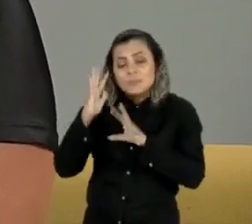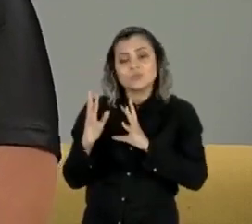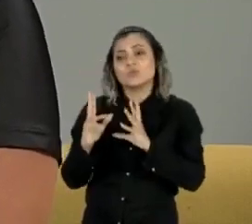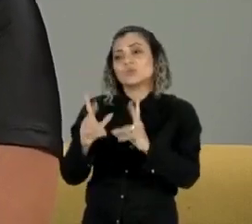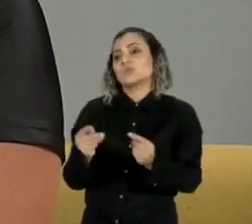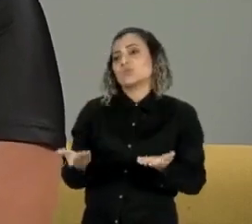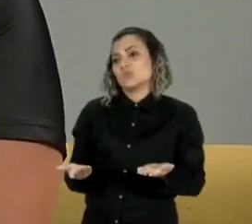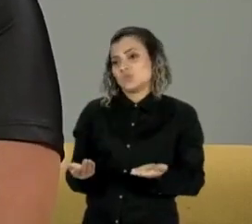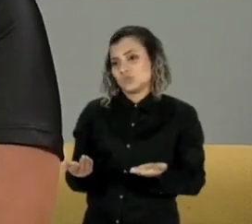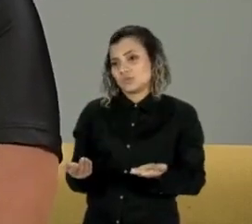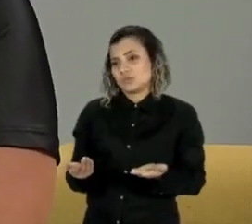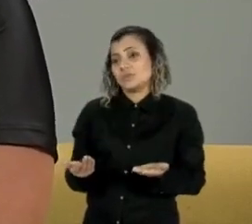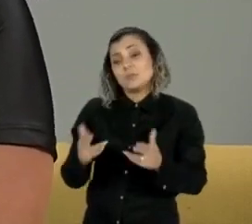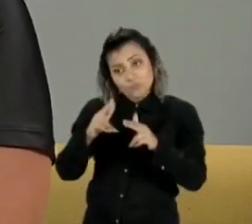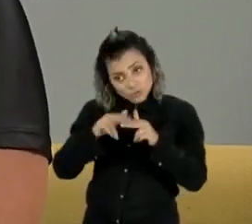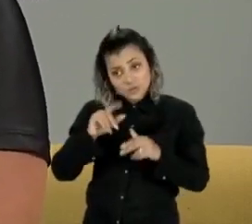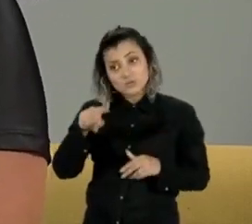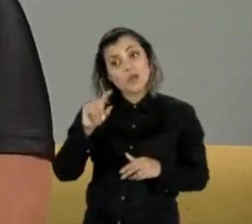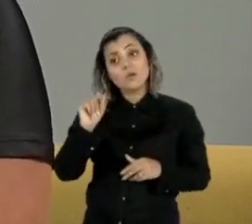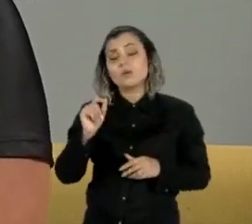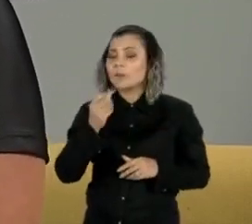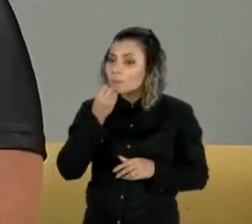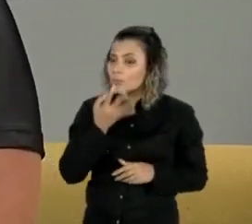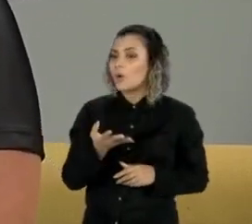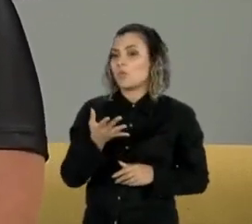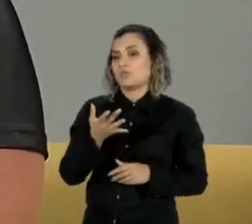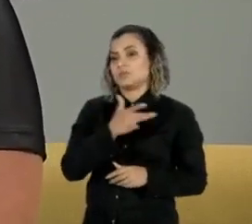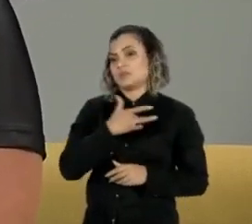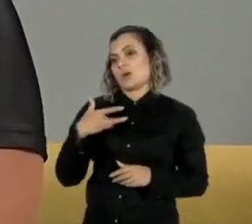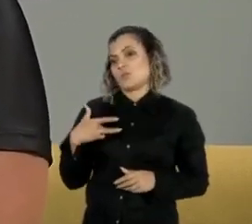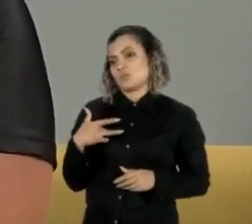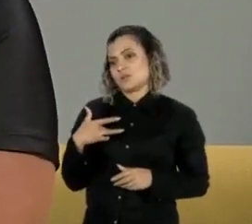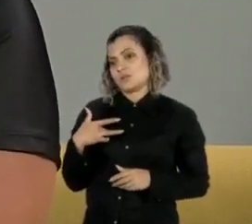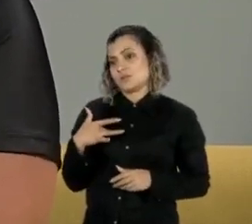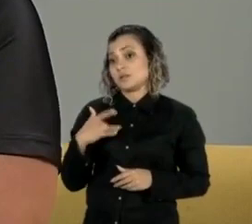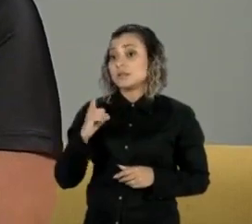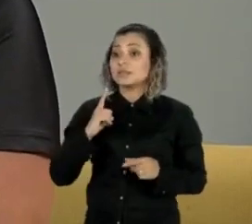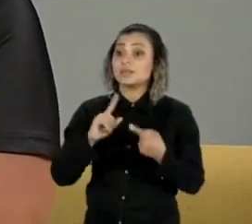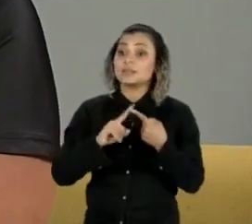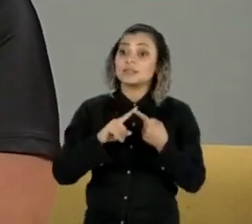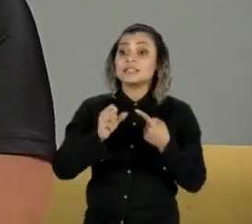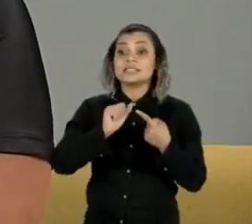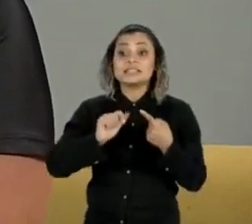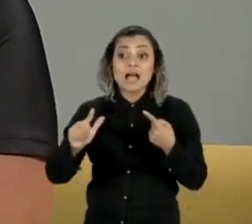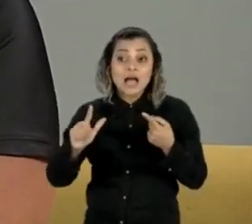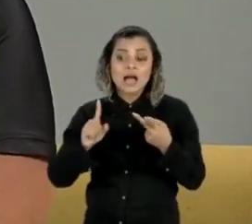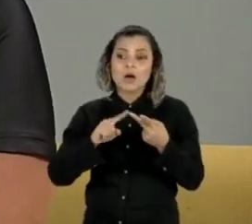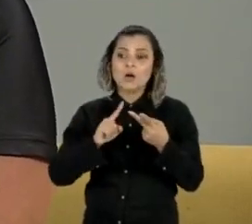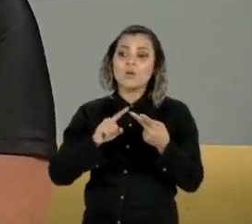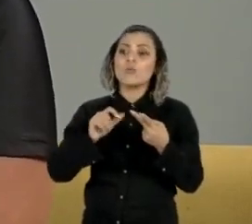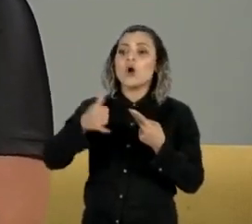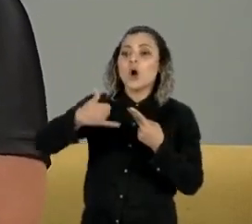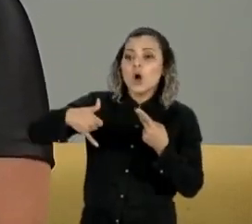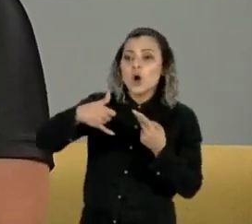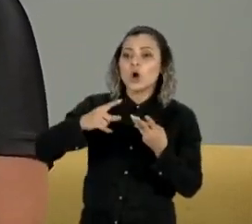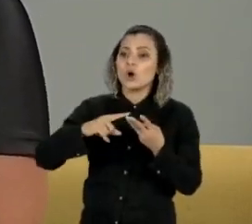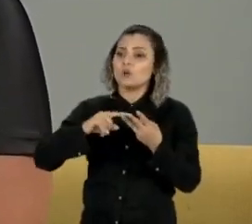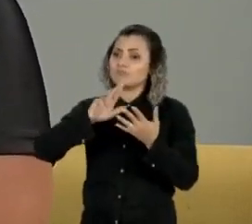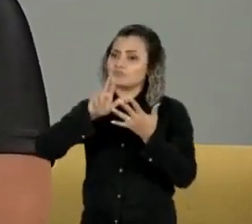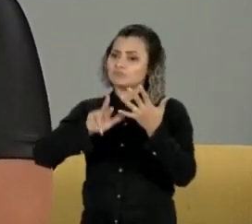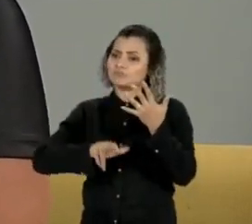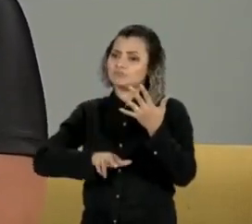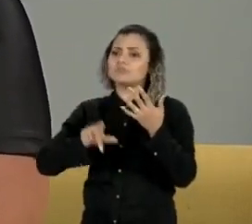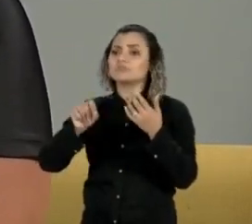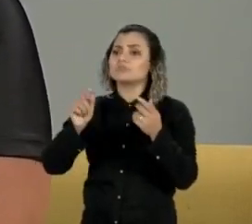você utilizou. Então, isso vai favorecer bastante a saúde. Óleo, sal. Vai ter restrição de óleo. Restrição não, mas